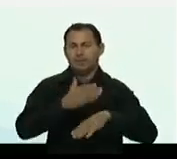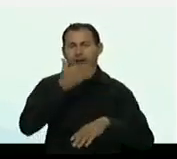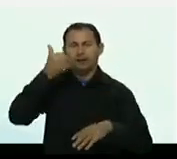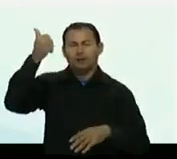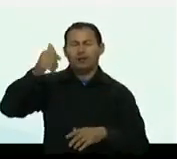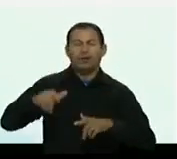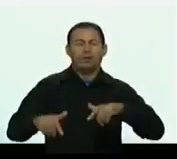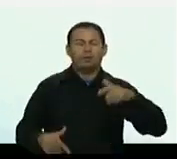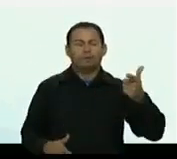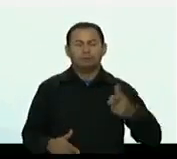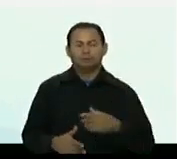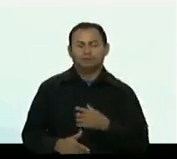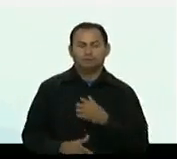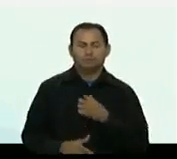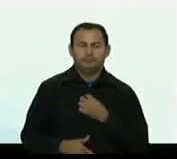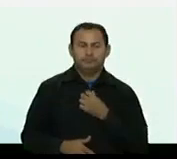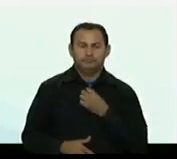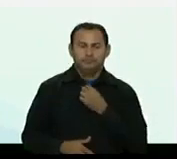que a outra.